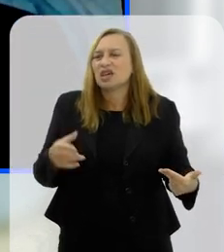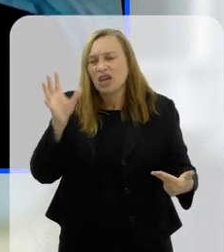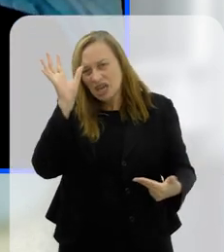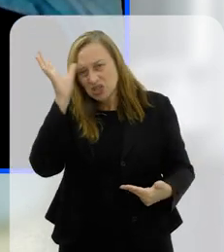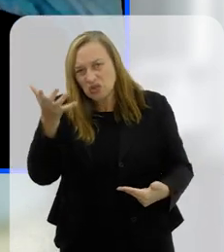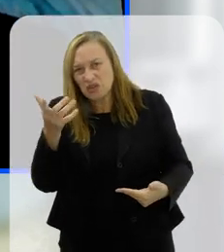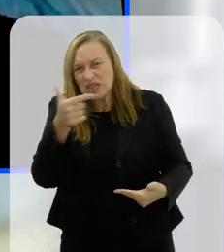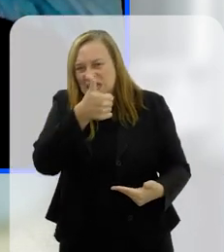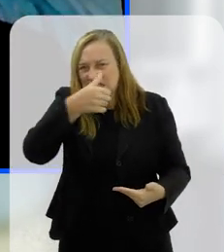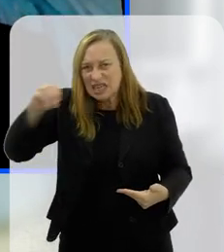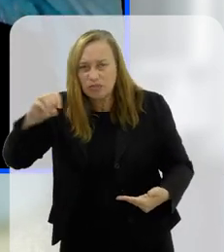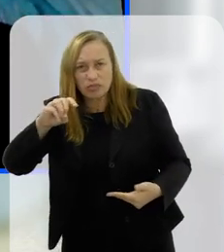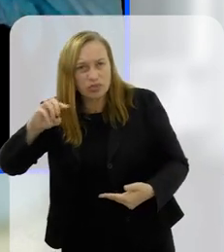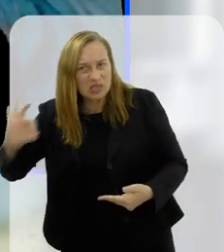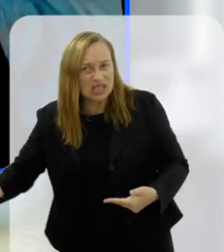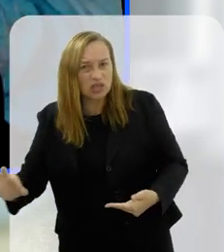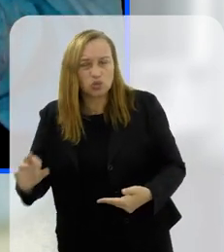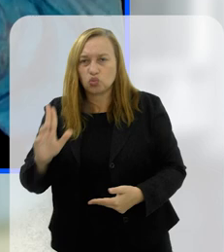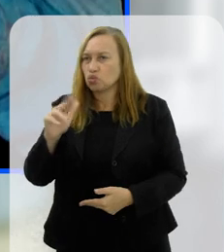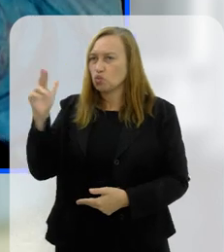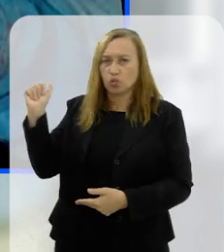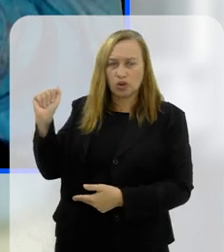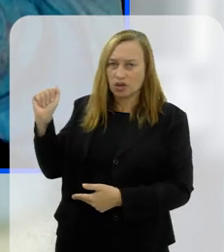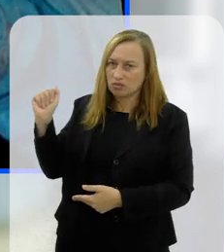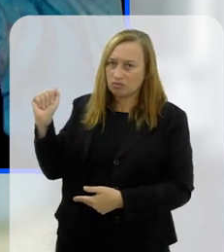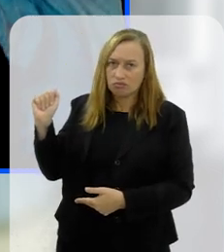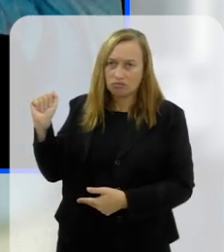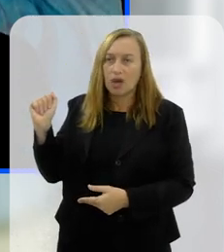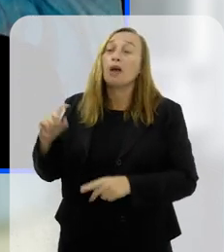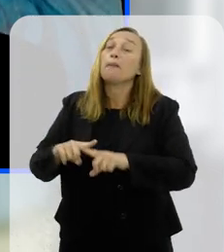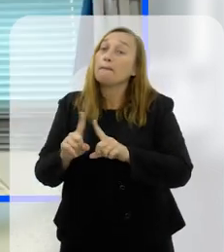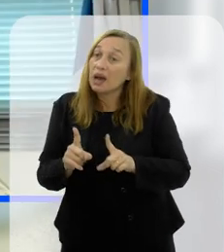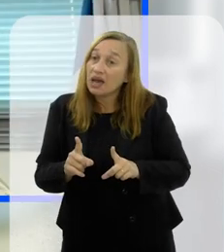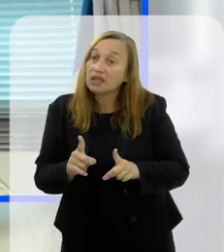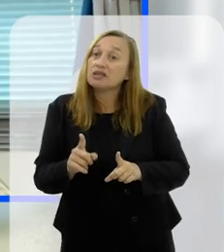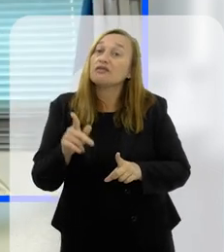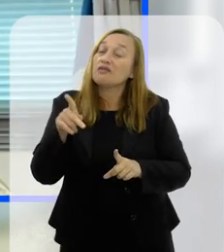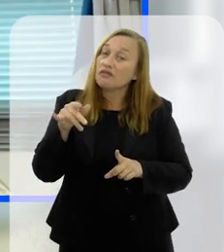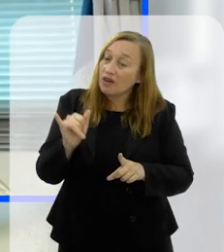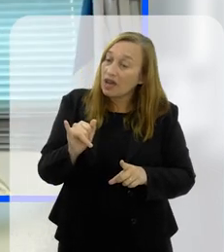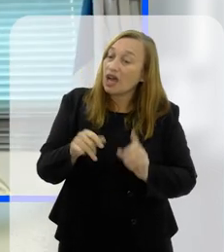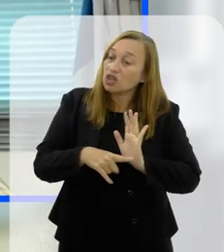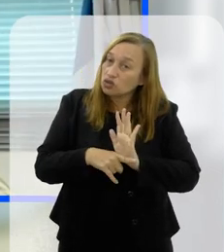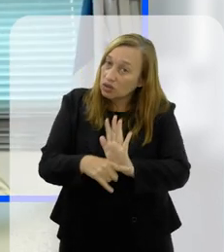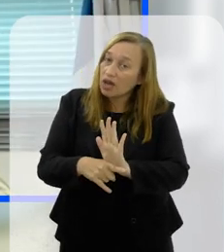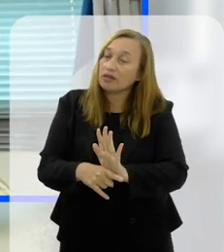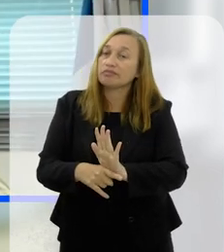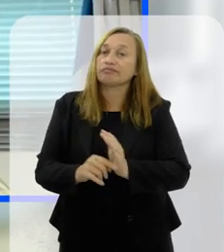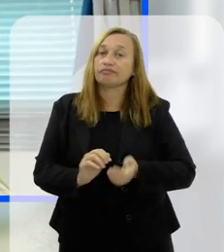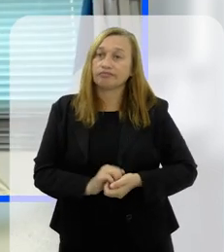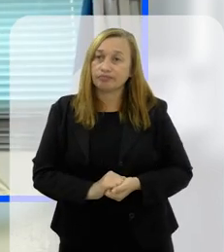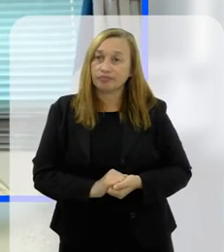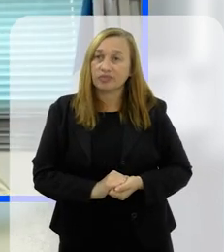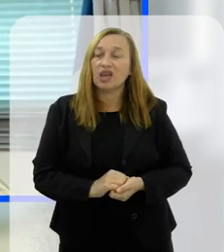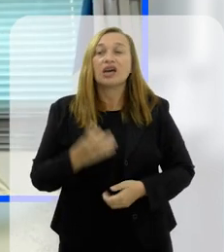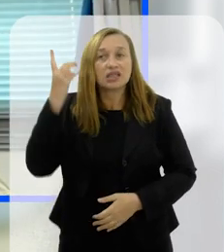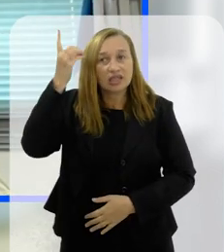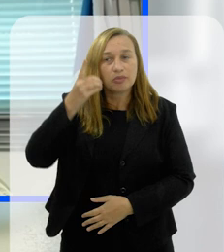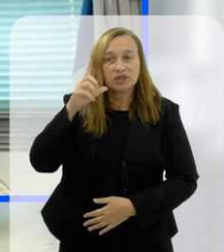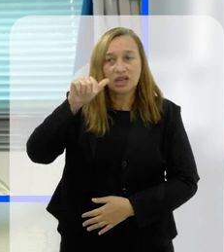resolver 100% não vai resolver 100% nunca nunca Mas vai ajudar bastante